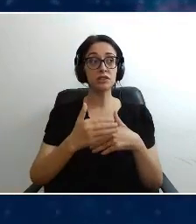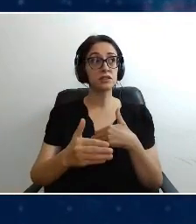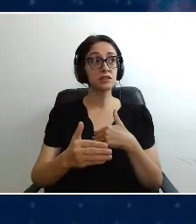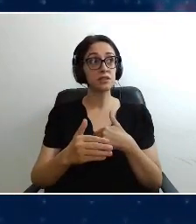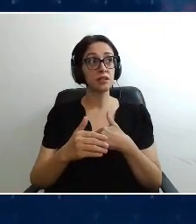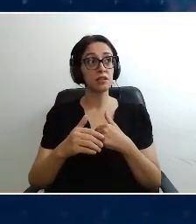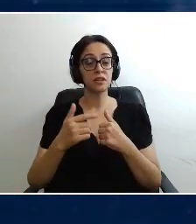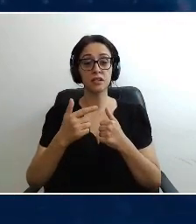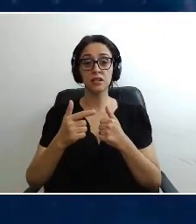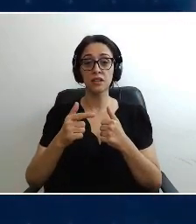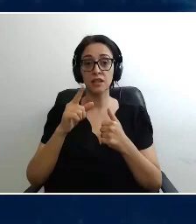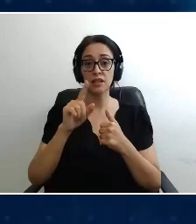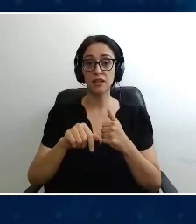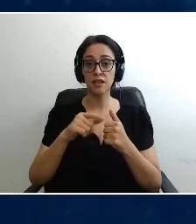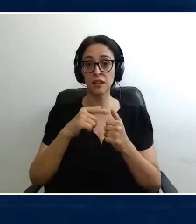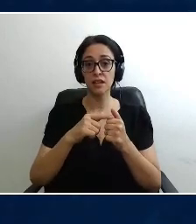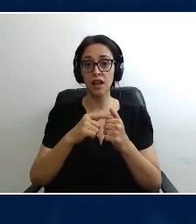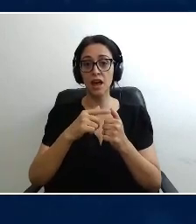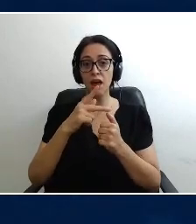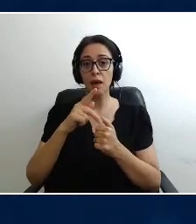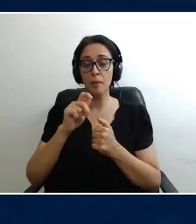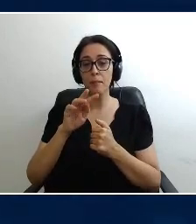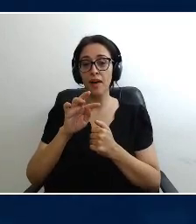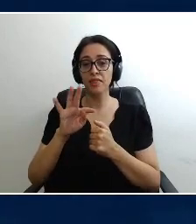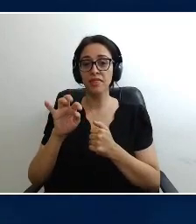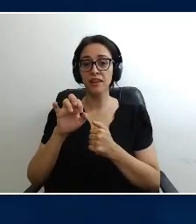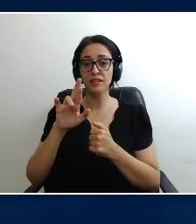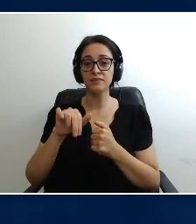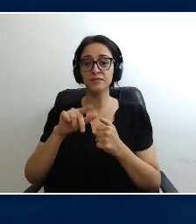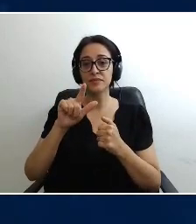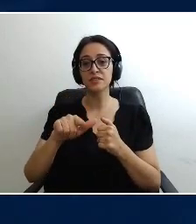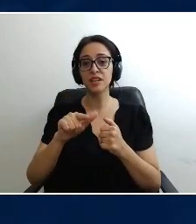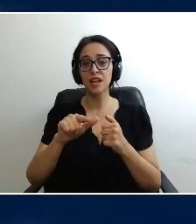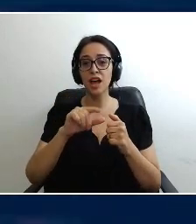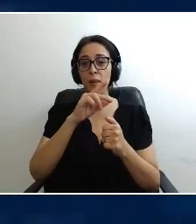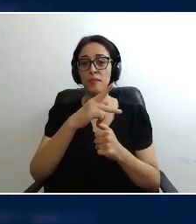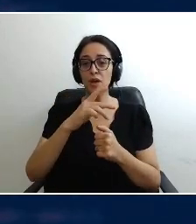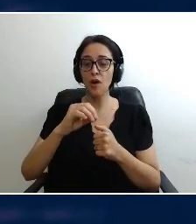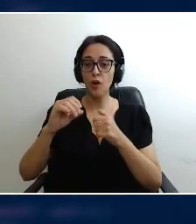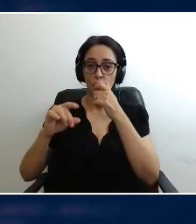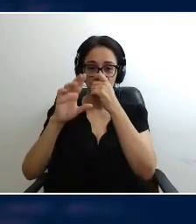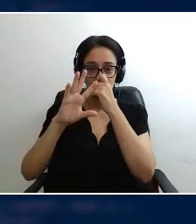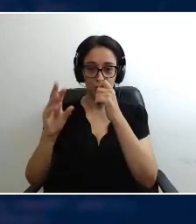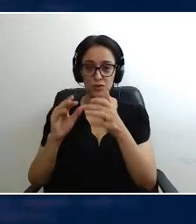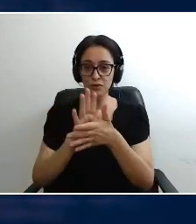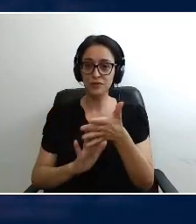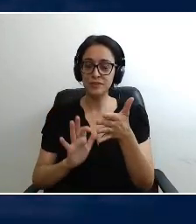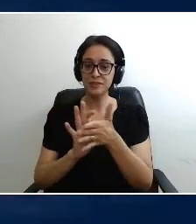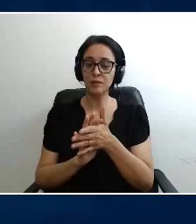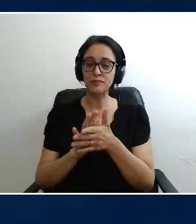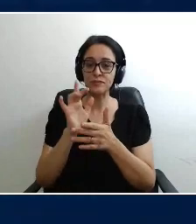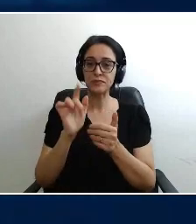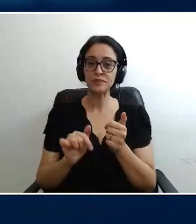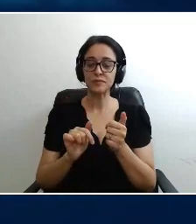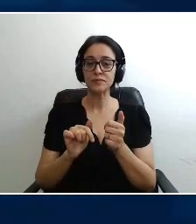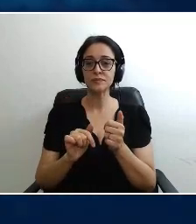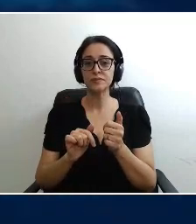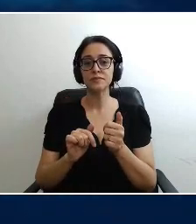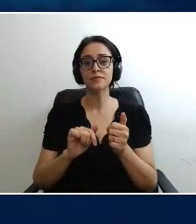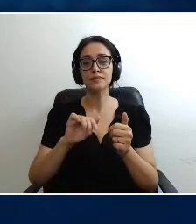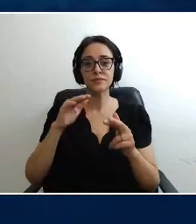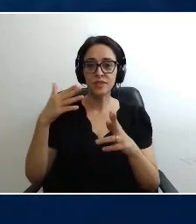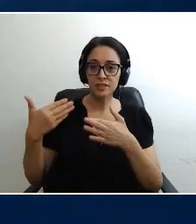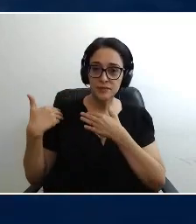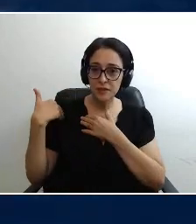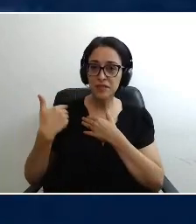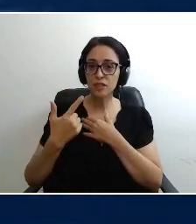que os patterns de orientação a objeto, né, mapeado para funcional, no fim é tudo função. Então, tipo, responsabilidade única, inversão de